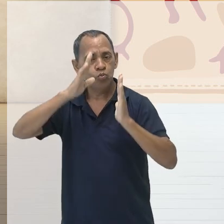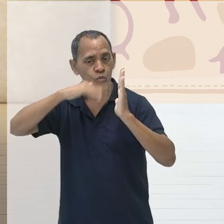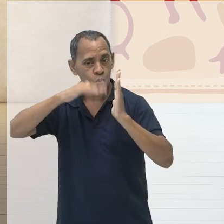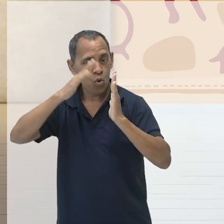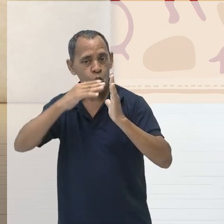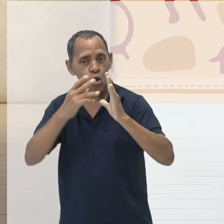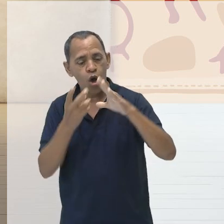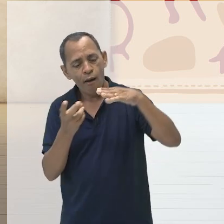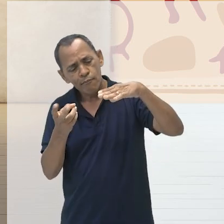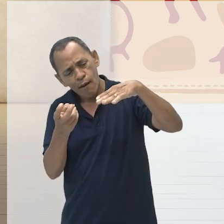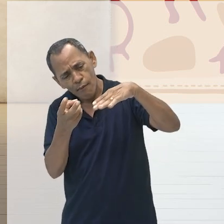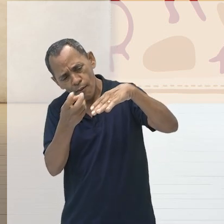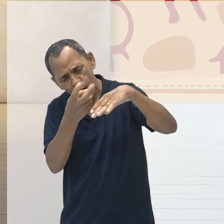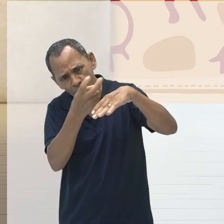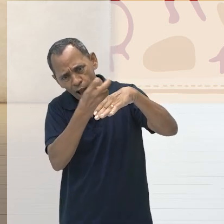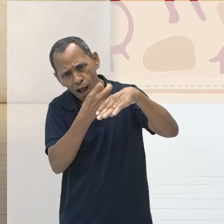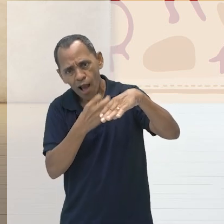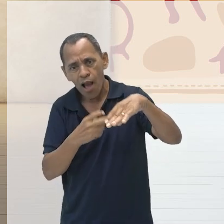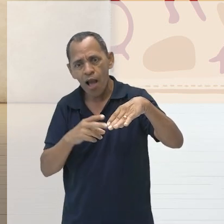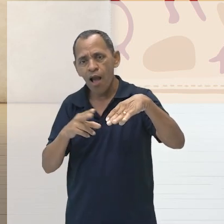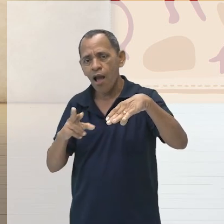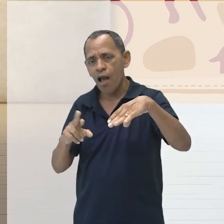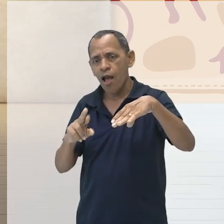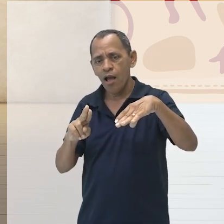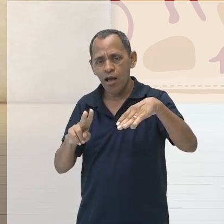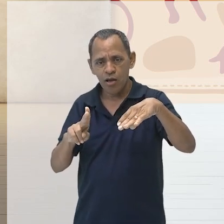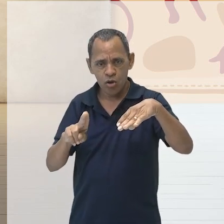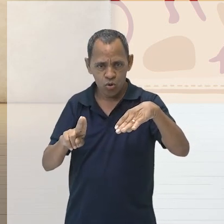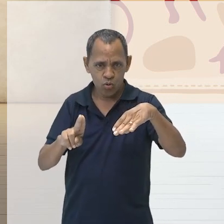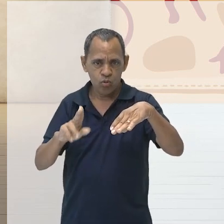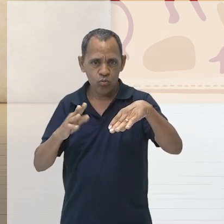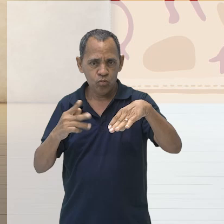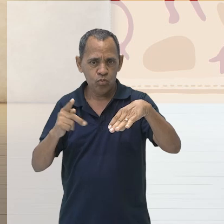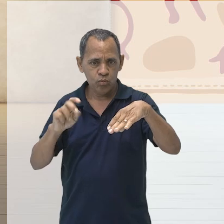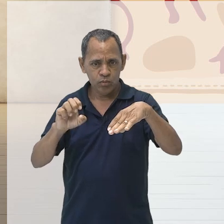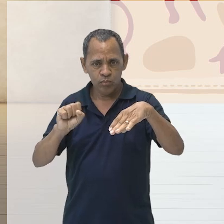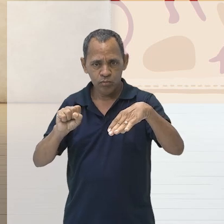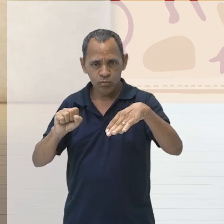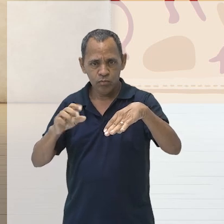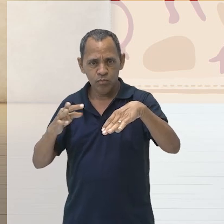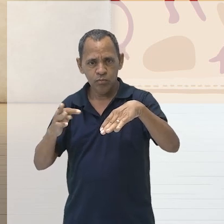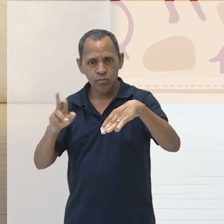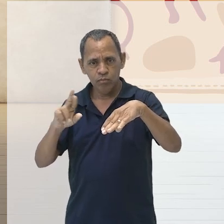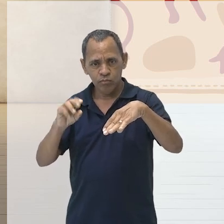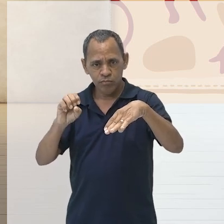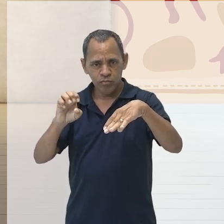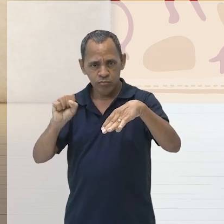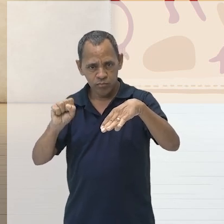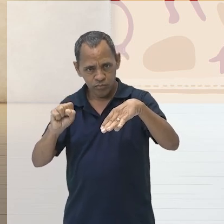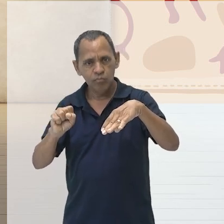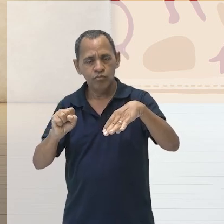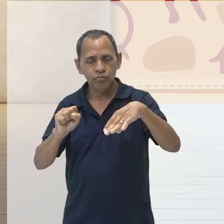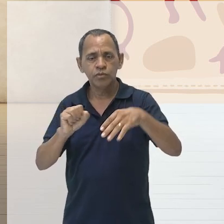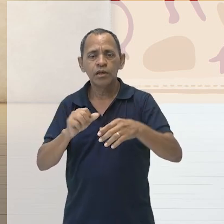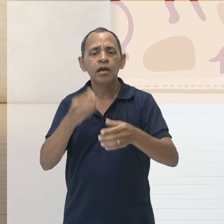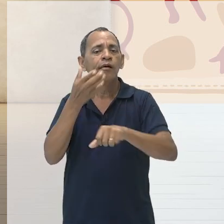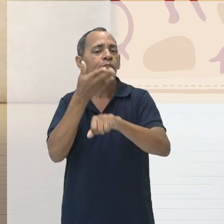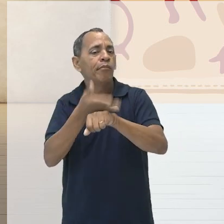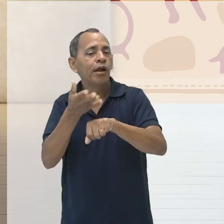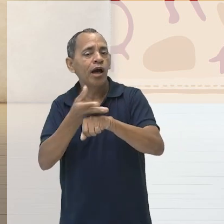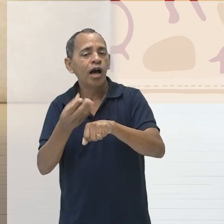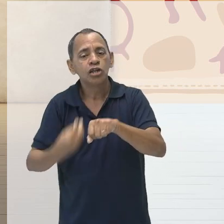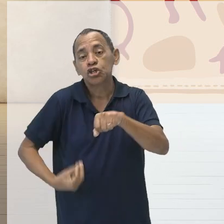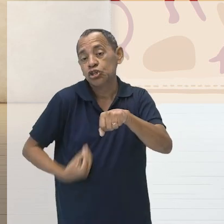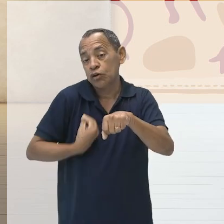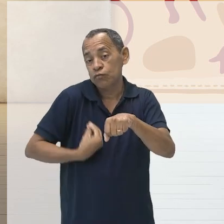rupestres, é isso mesmo. Então, a luta tem a sua origem ali no instinto de sobrevivência, né? Ou